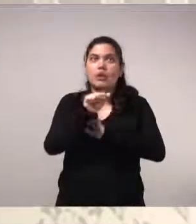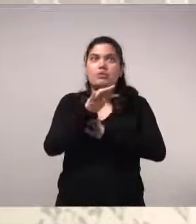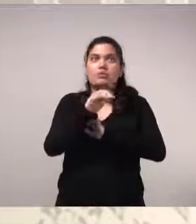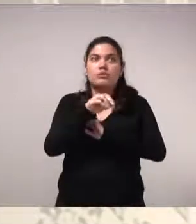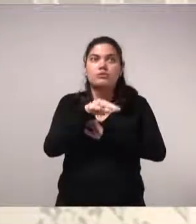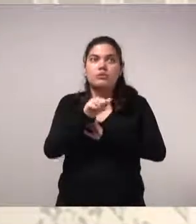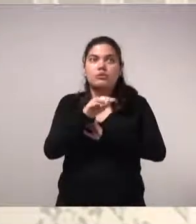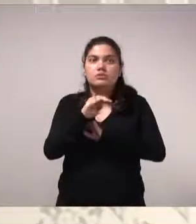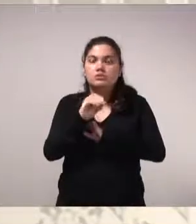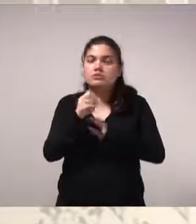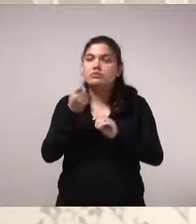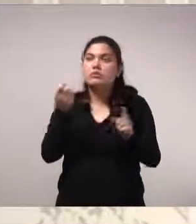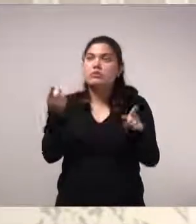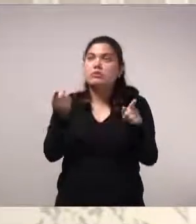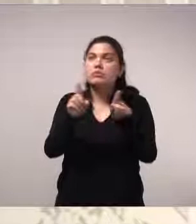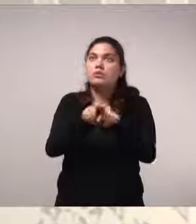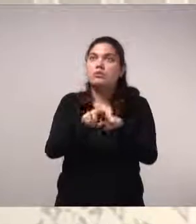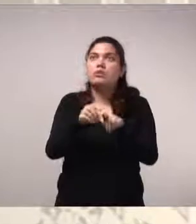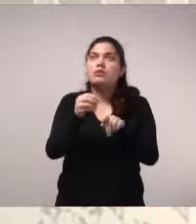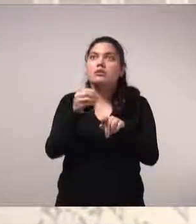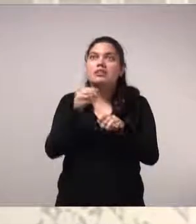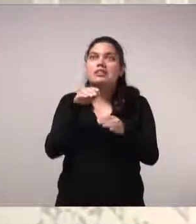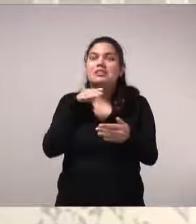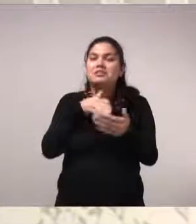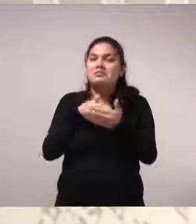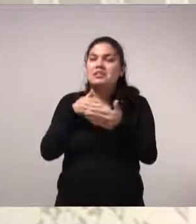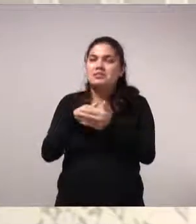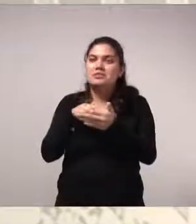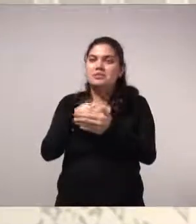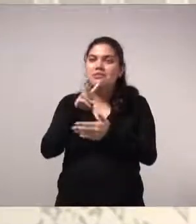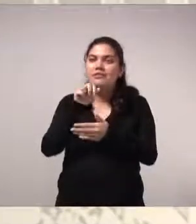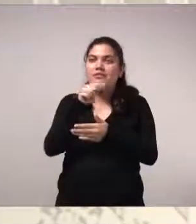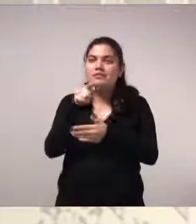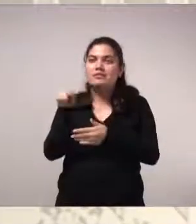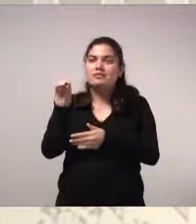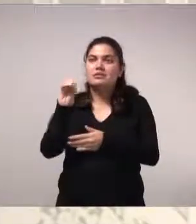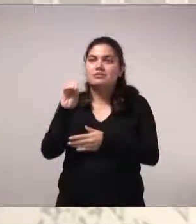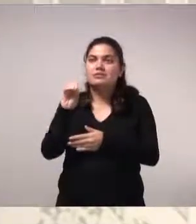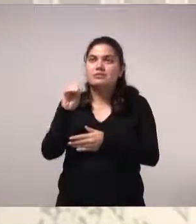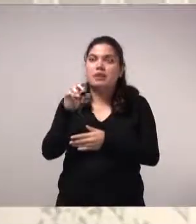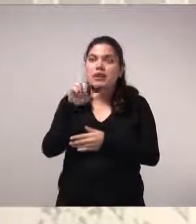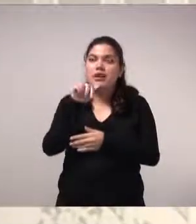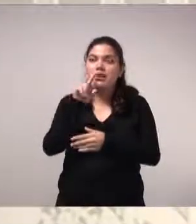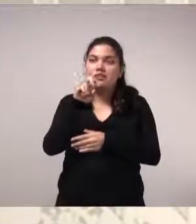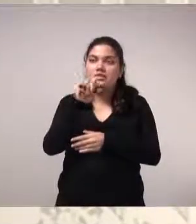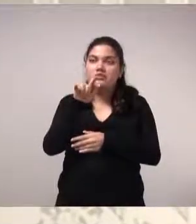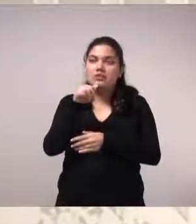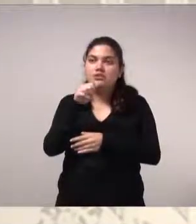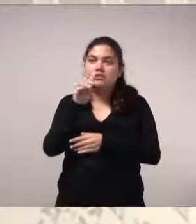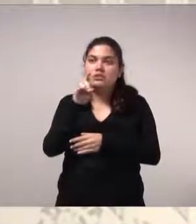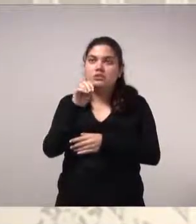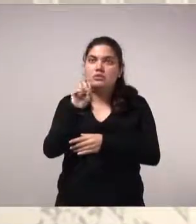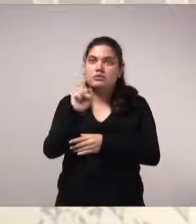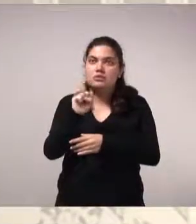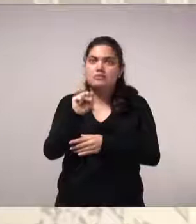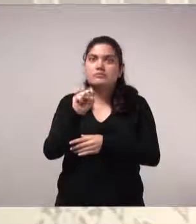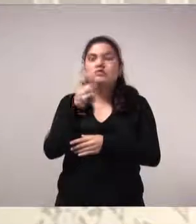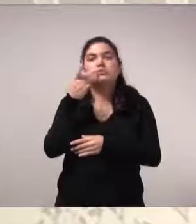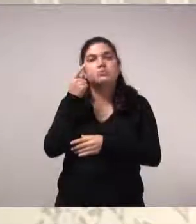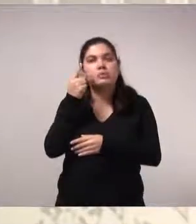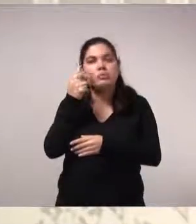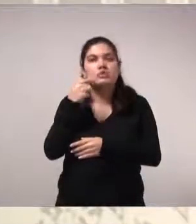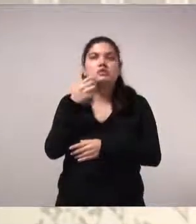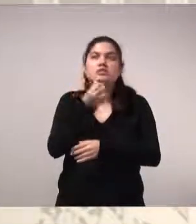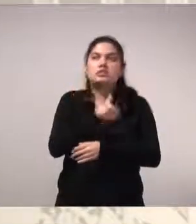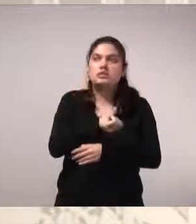Colocamos arejadores com limitador de vazão. Então, os arejadores que vêm na torneira são arejadores normalmente de 6